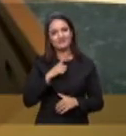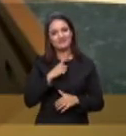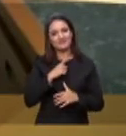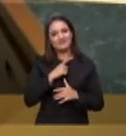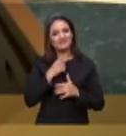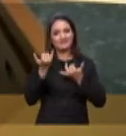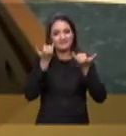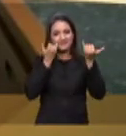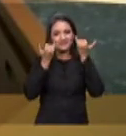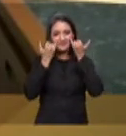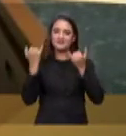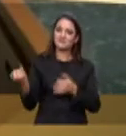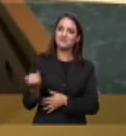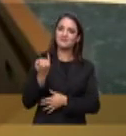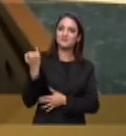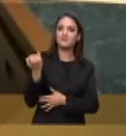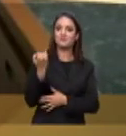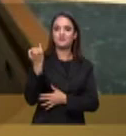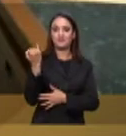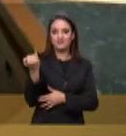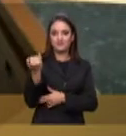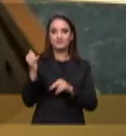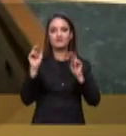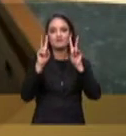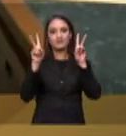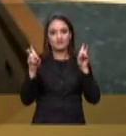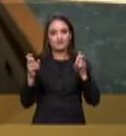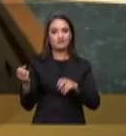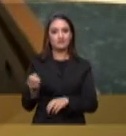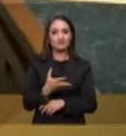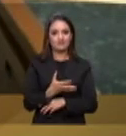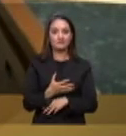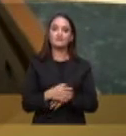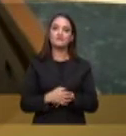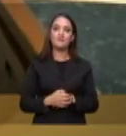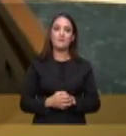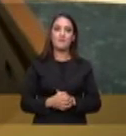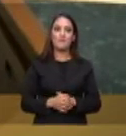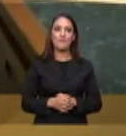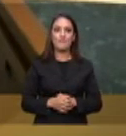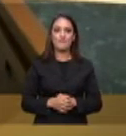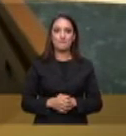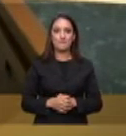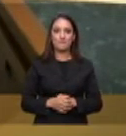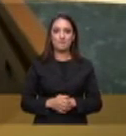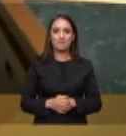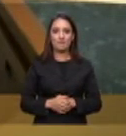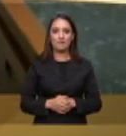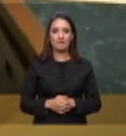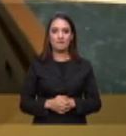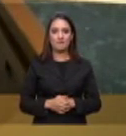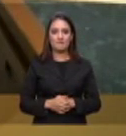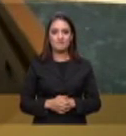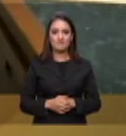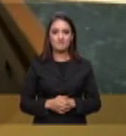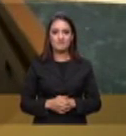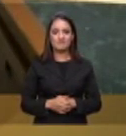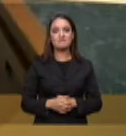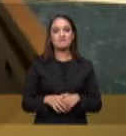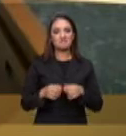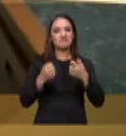importantes a respeito de matérias muito novas, como os temas que foram por ele afirmados, com